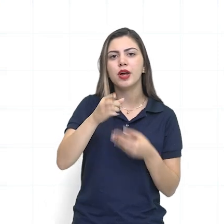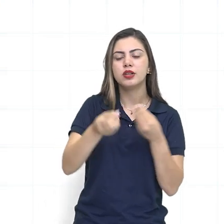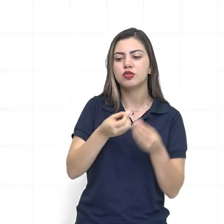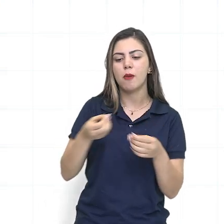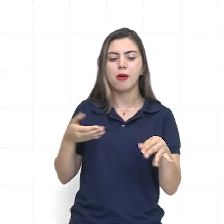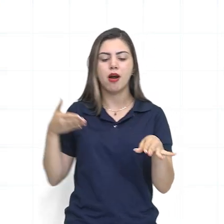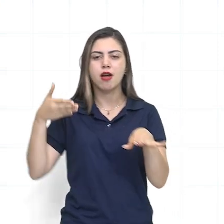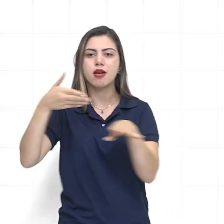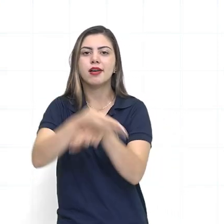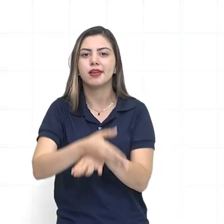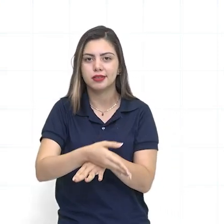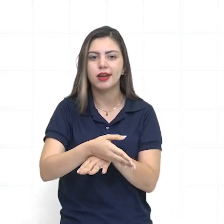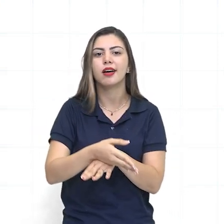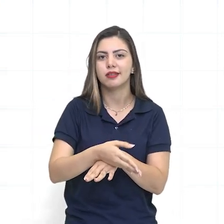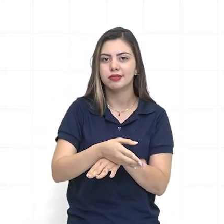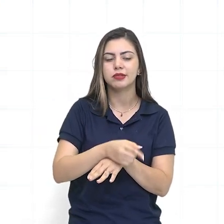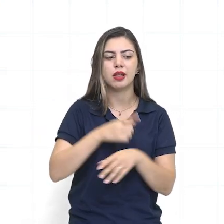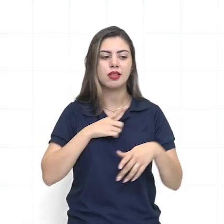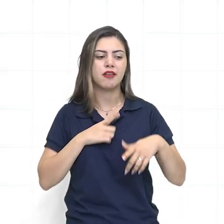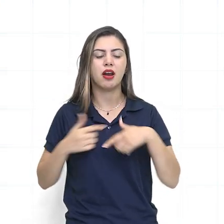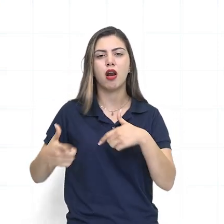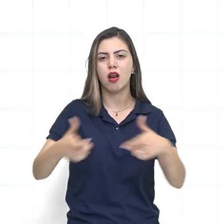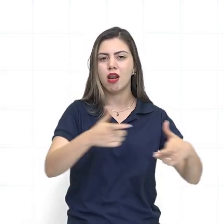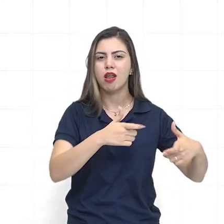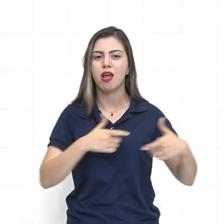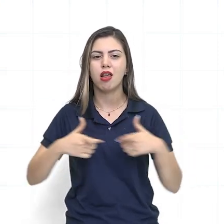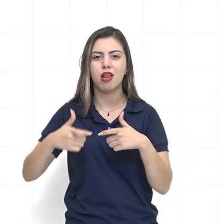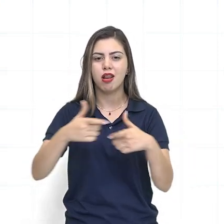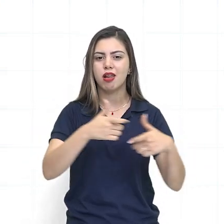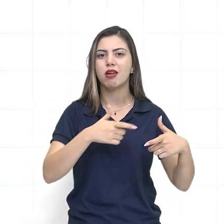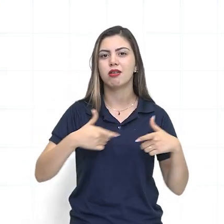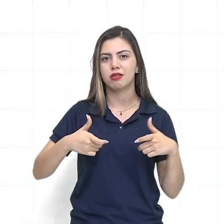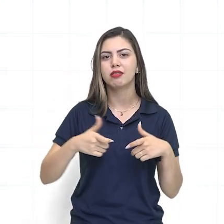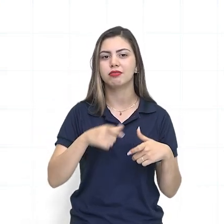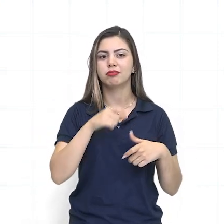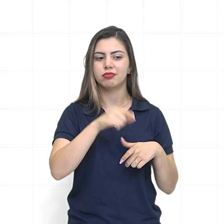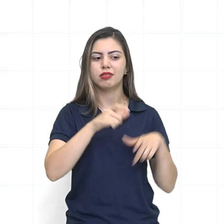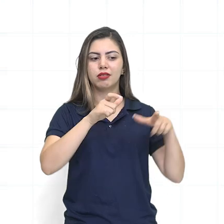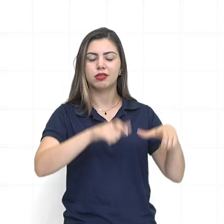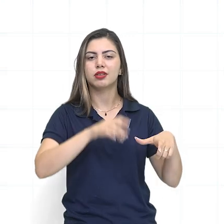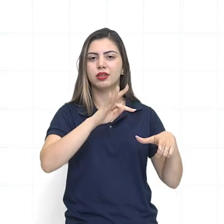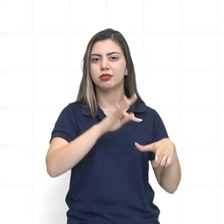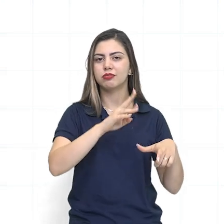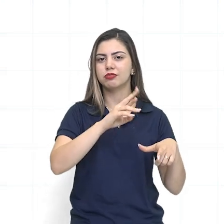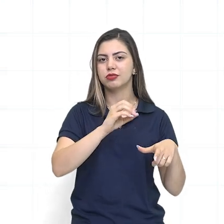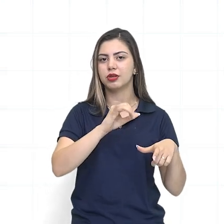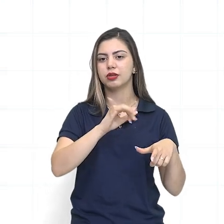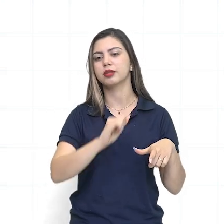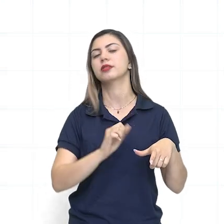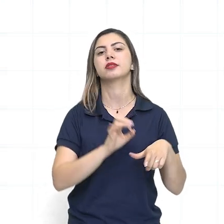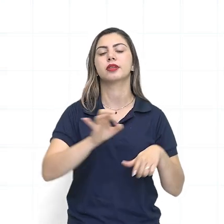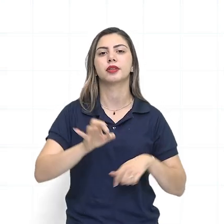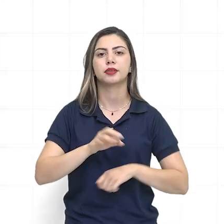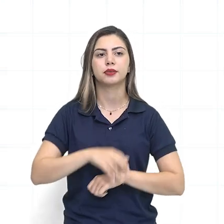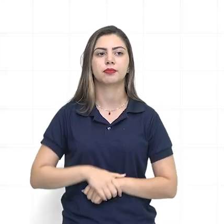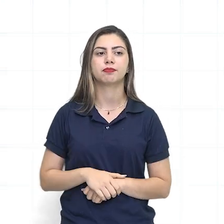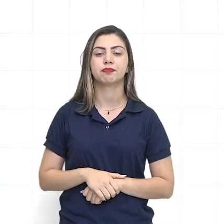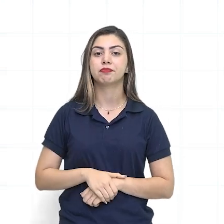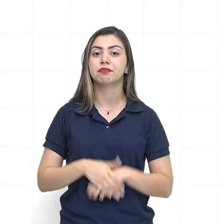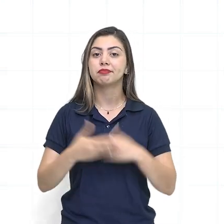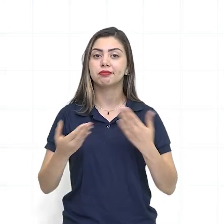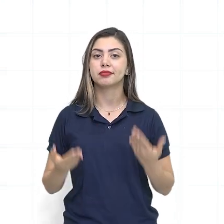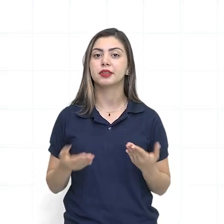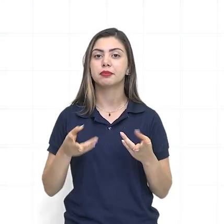entraram, invadiram e guerrearam com Troia, né? Então,